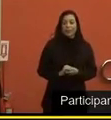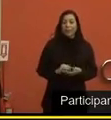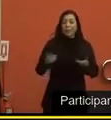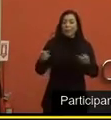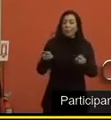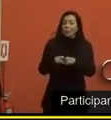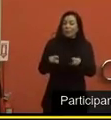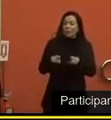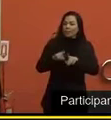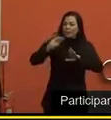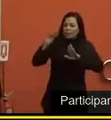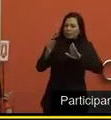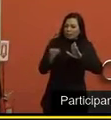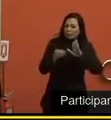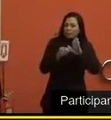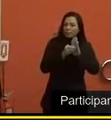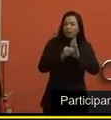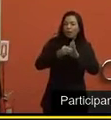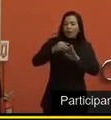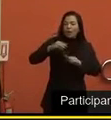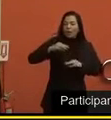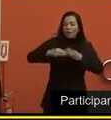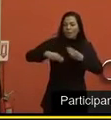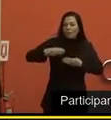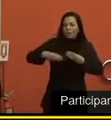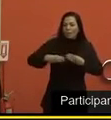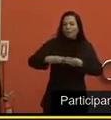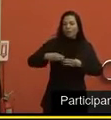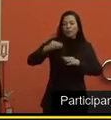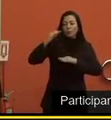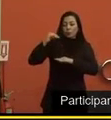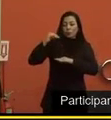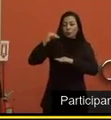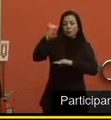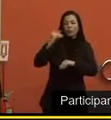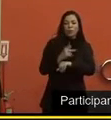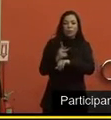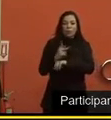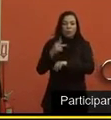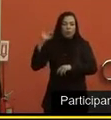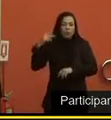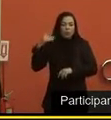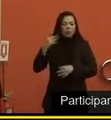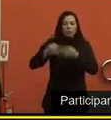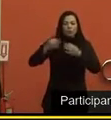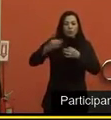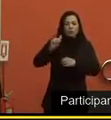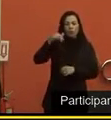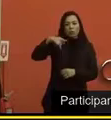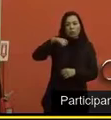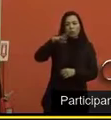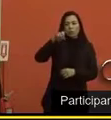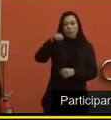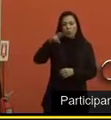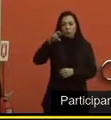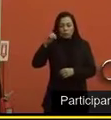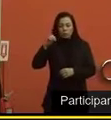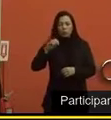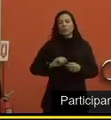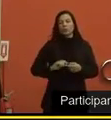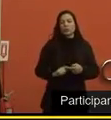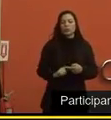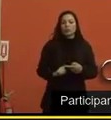Registramos a presença dos membros do Conselho Superior. Os procuradores de justiça, doutor Antônio José Campos